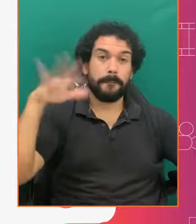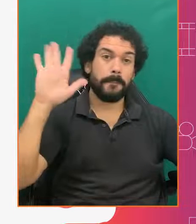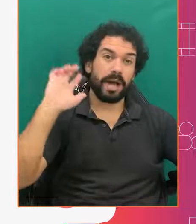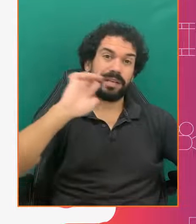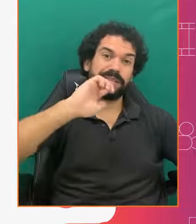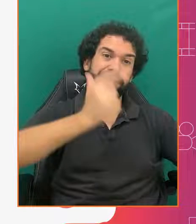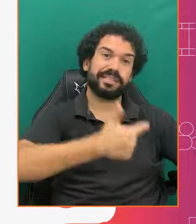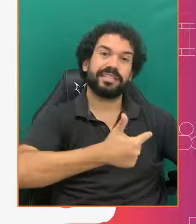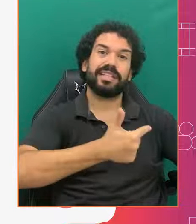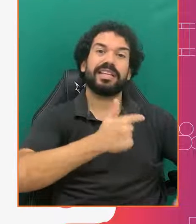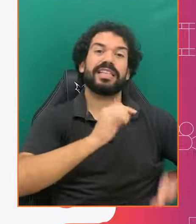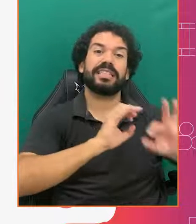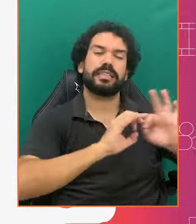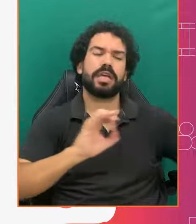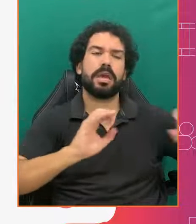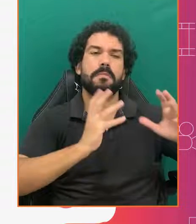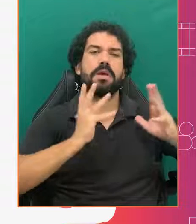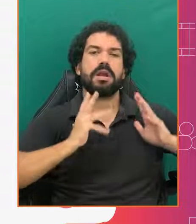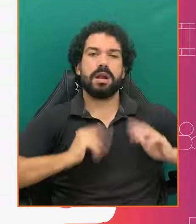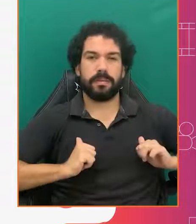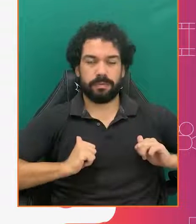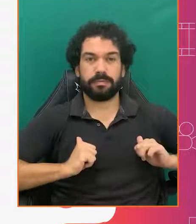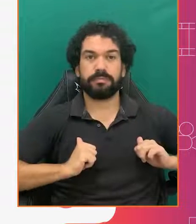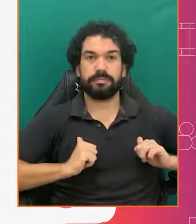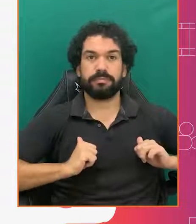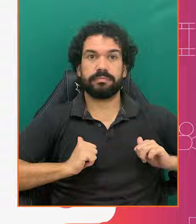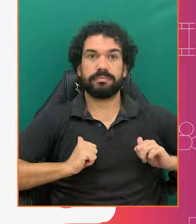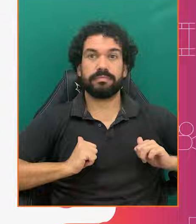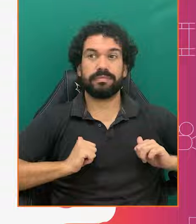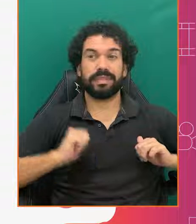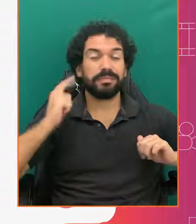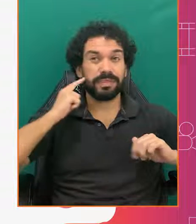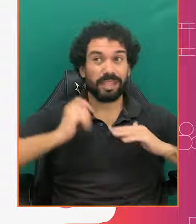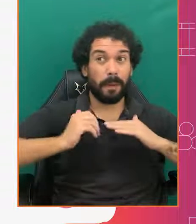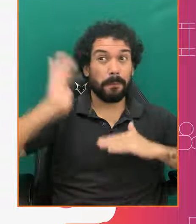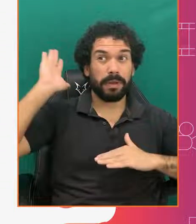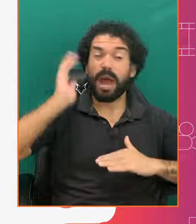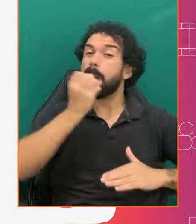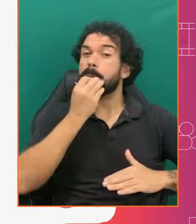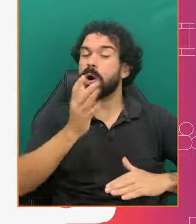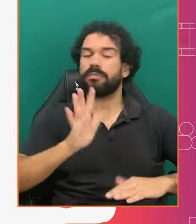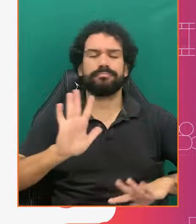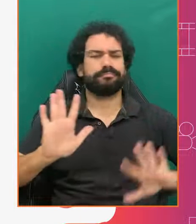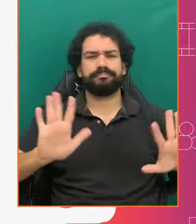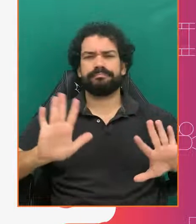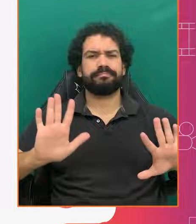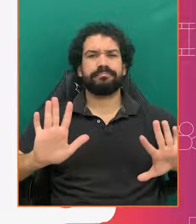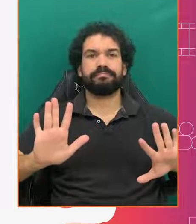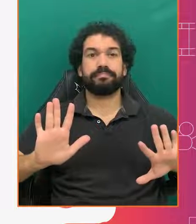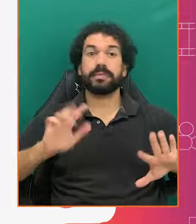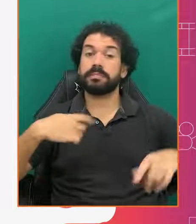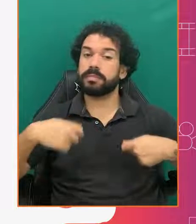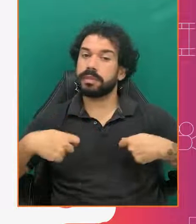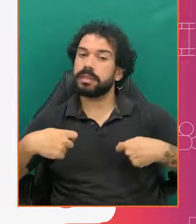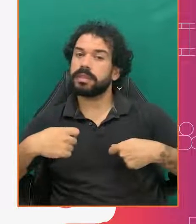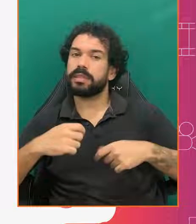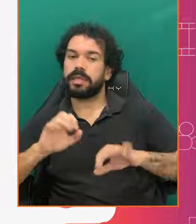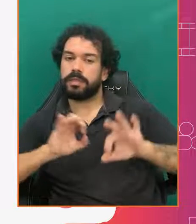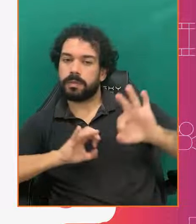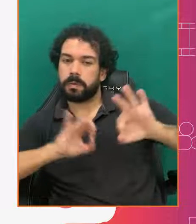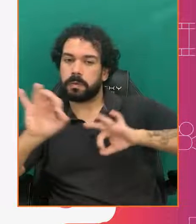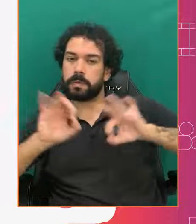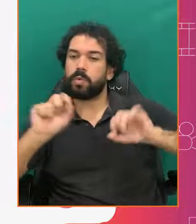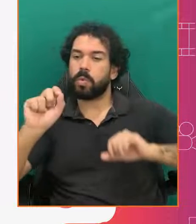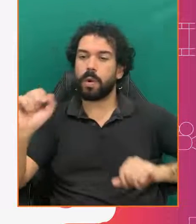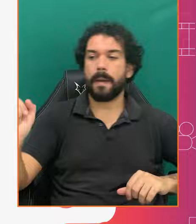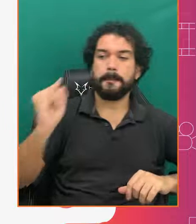um design simples e limpo. Os excessos não são interessantes. Você precisa filtrar